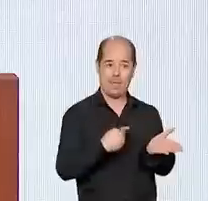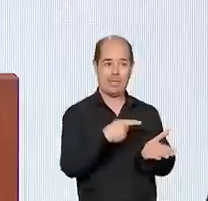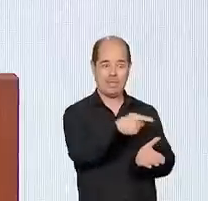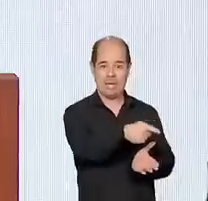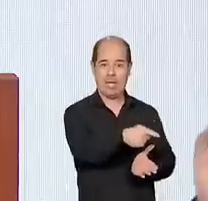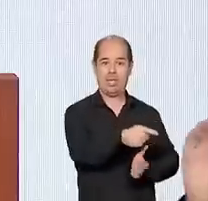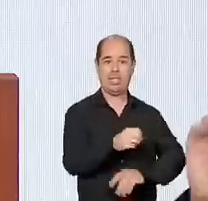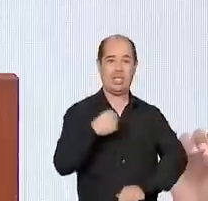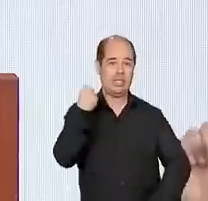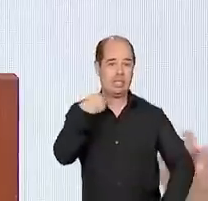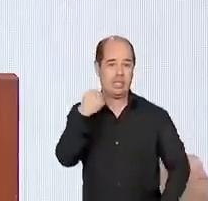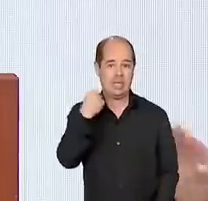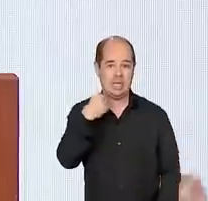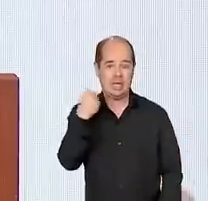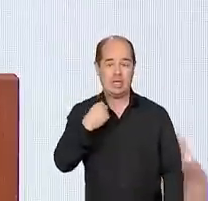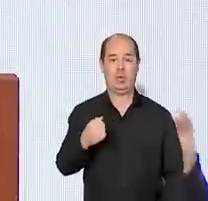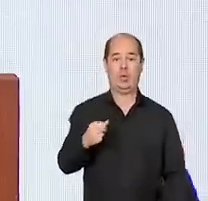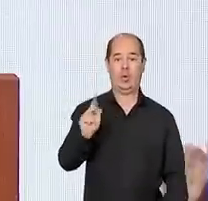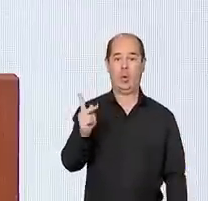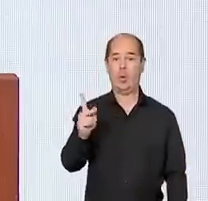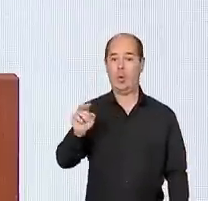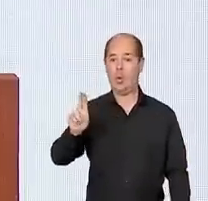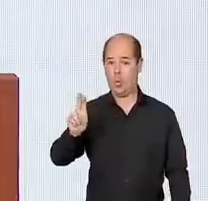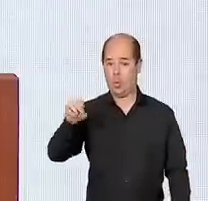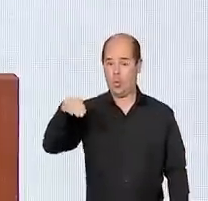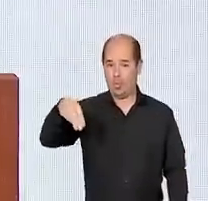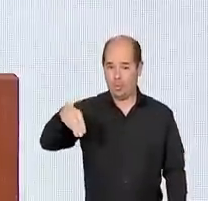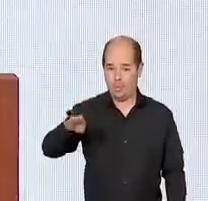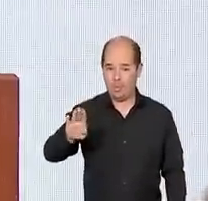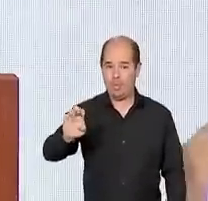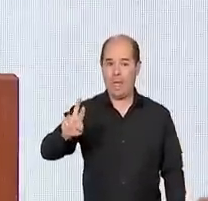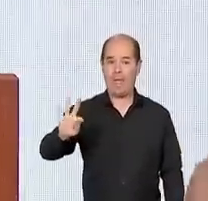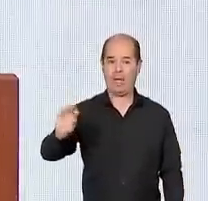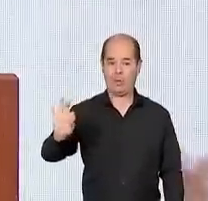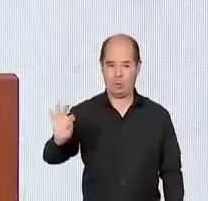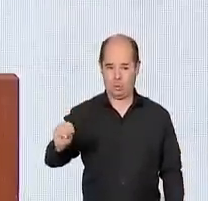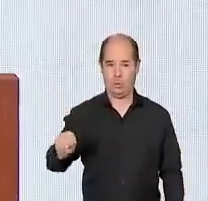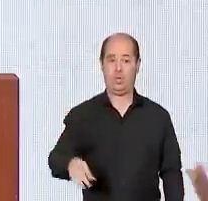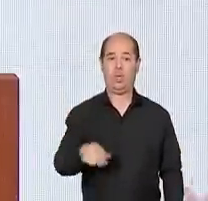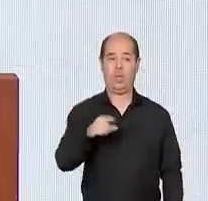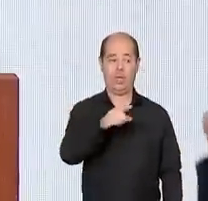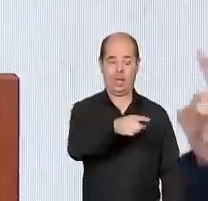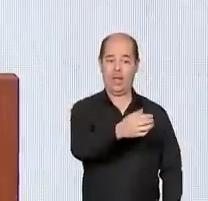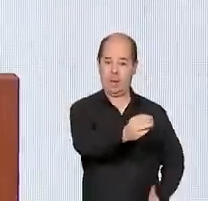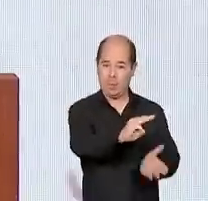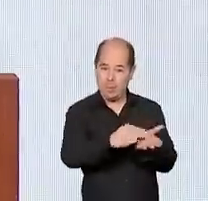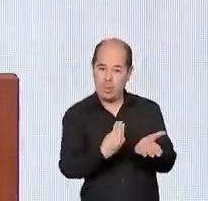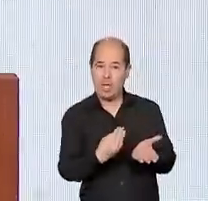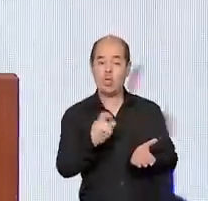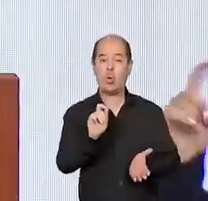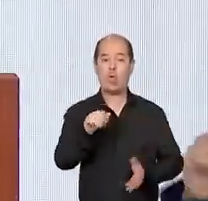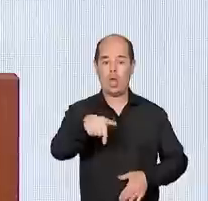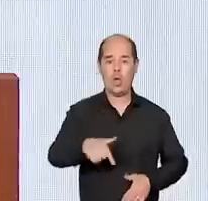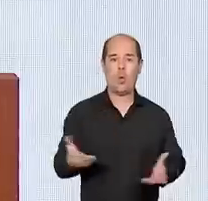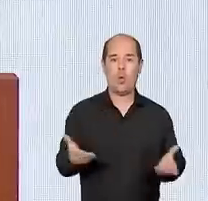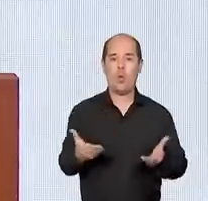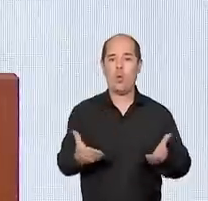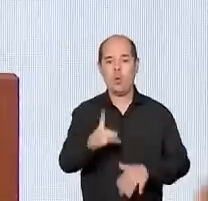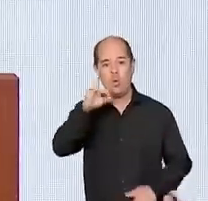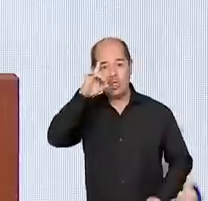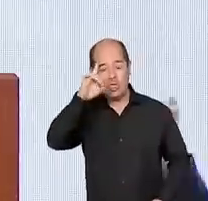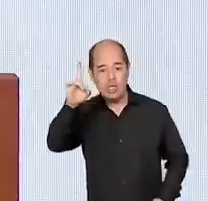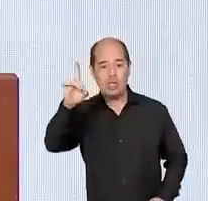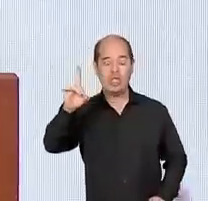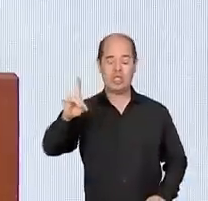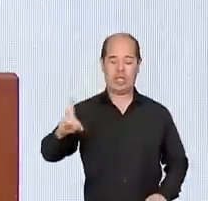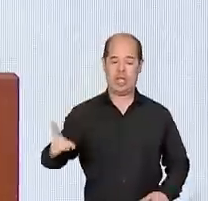Humberto Costa, ex-ministro da Saúde, porque hoje é um dia de retomada, retomada com